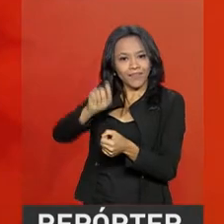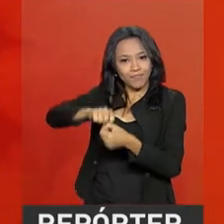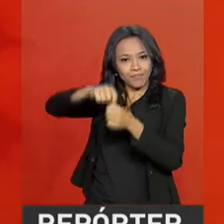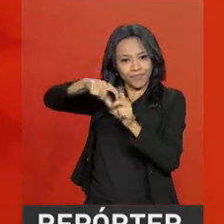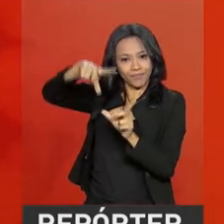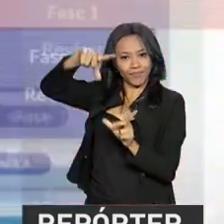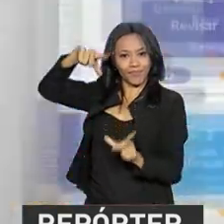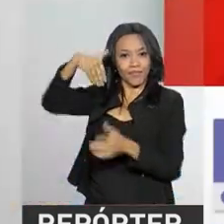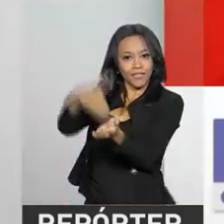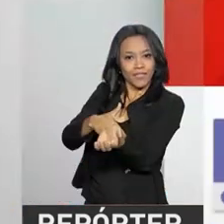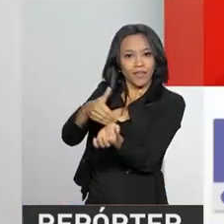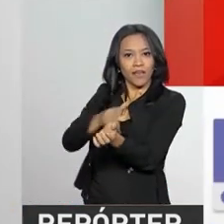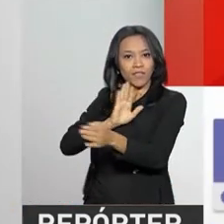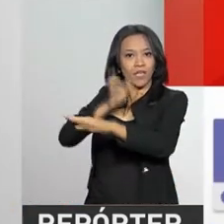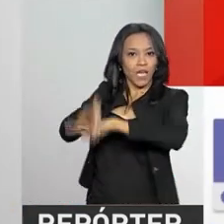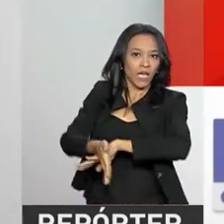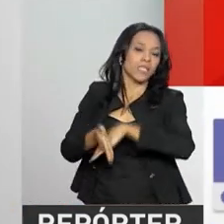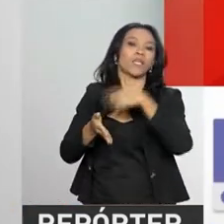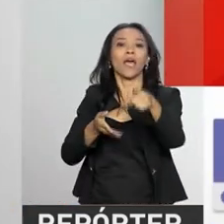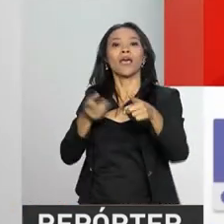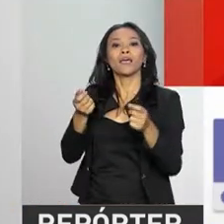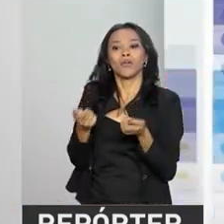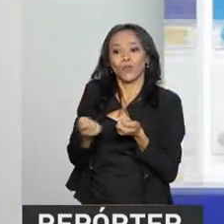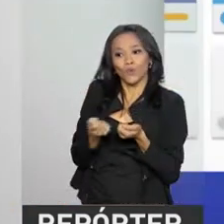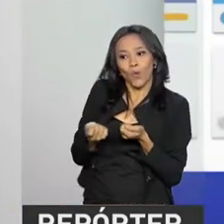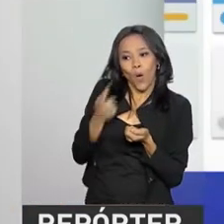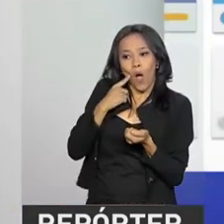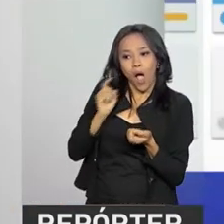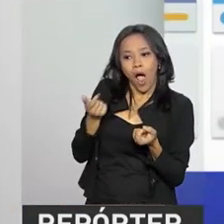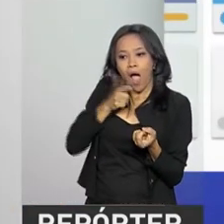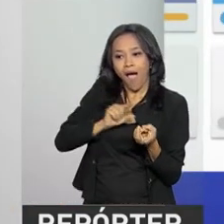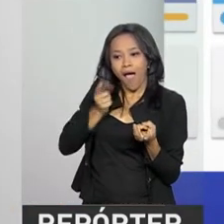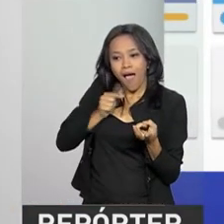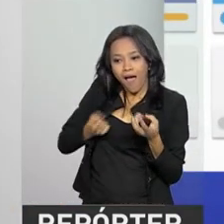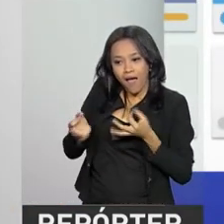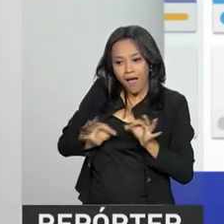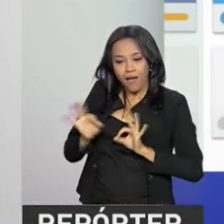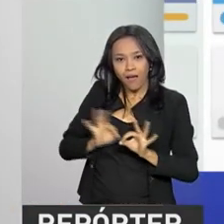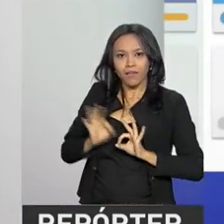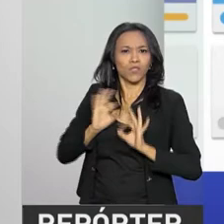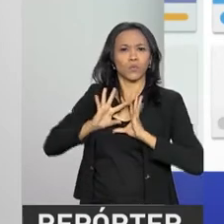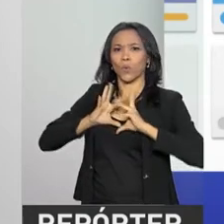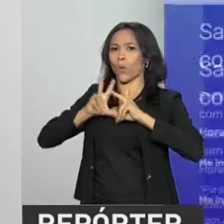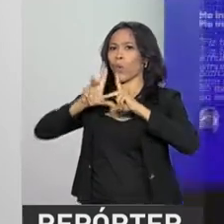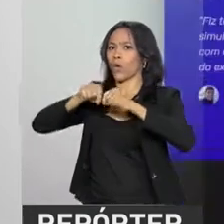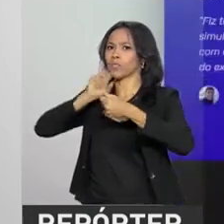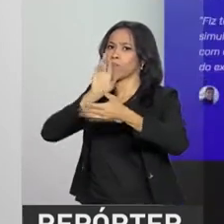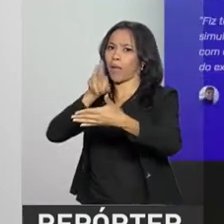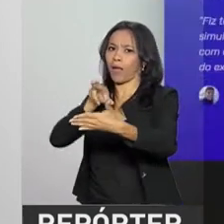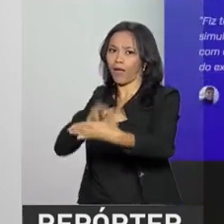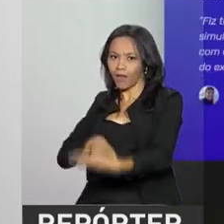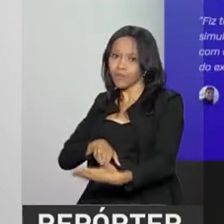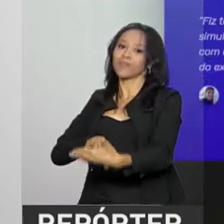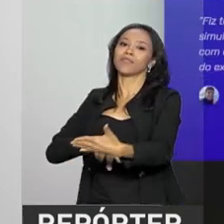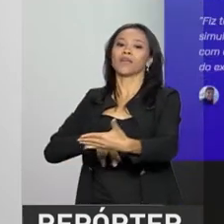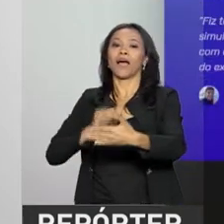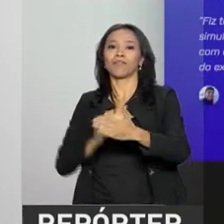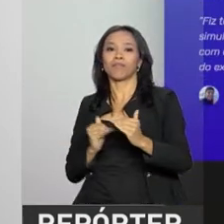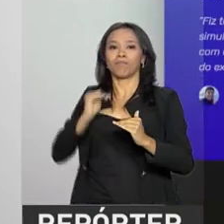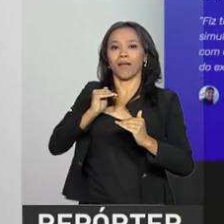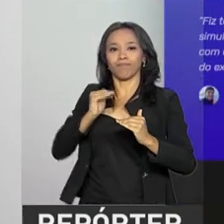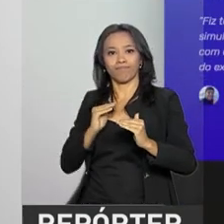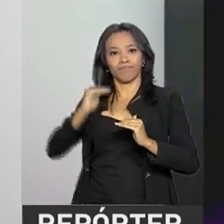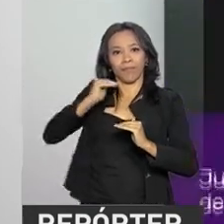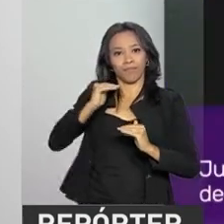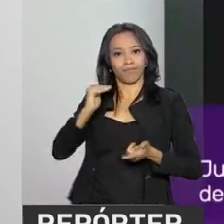uma conta a plataforma funciona como um jogo no qual ao terminar as aulas e fazer todas as questões você passa de fase